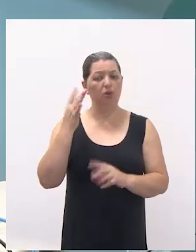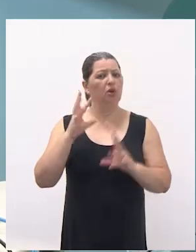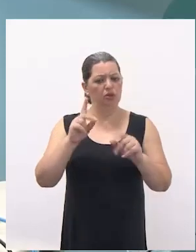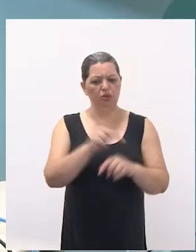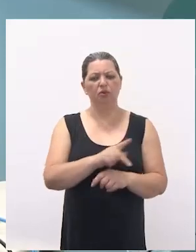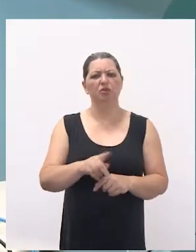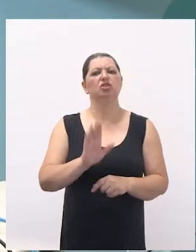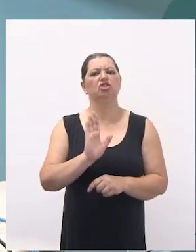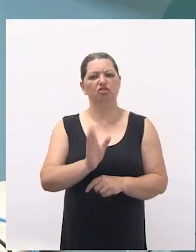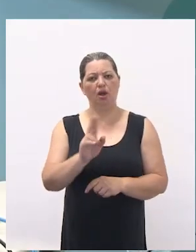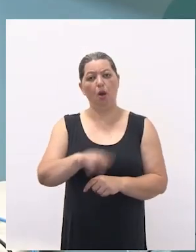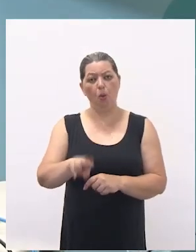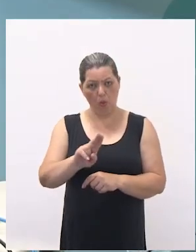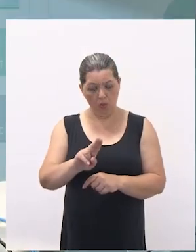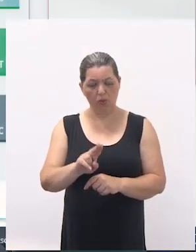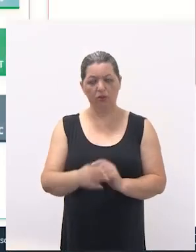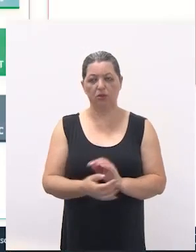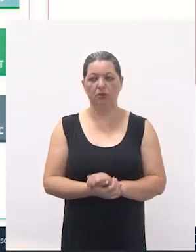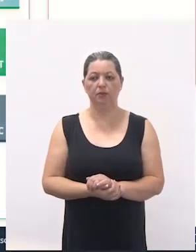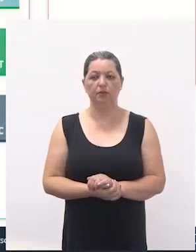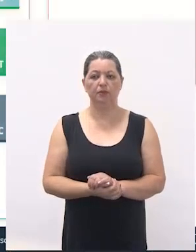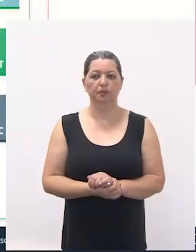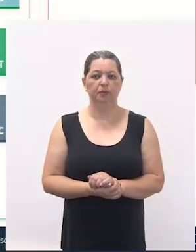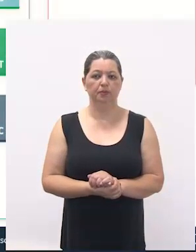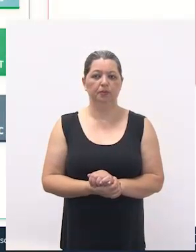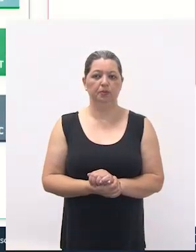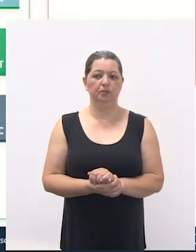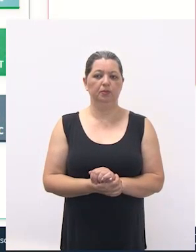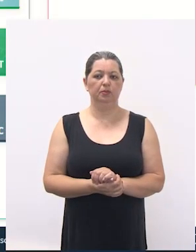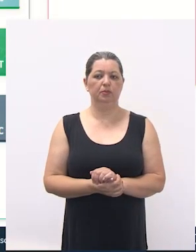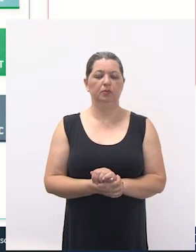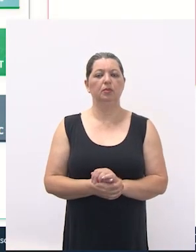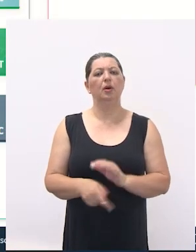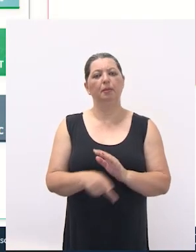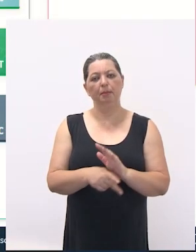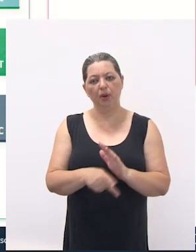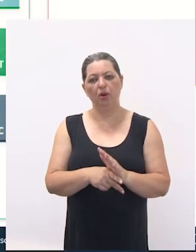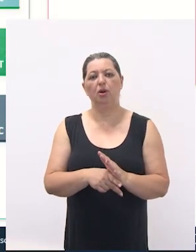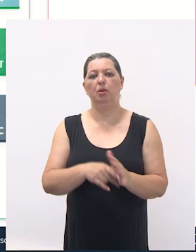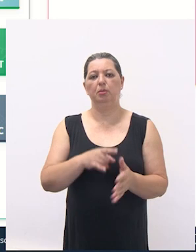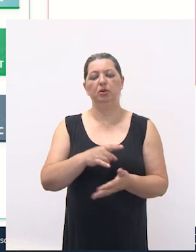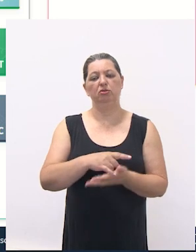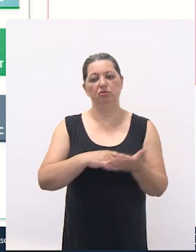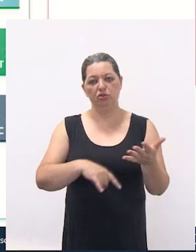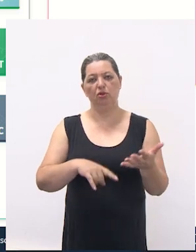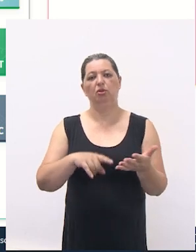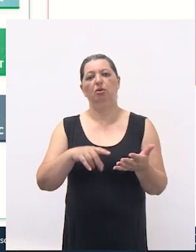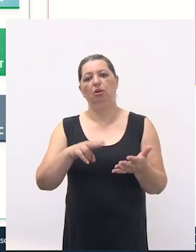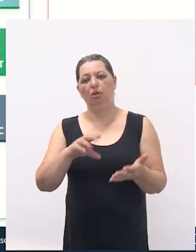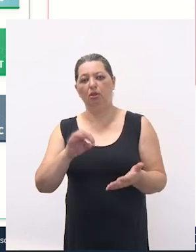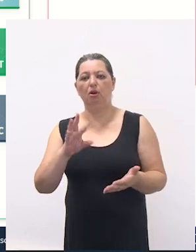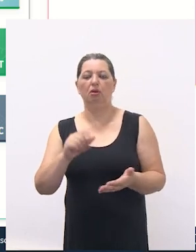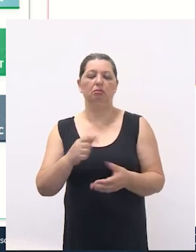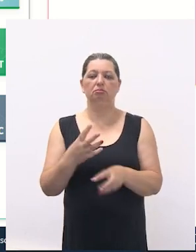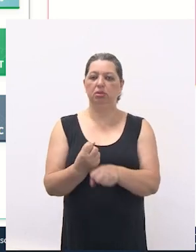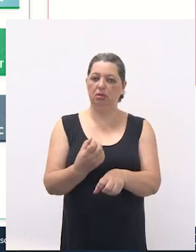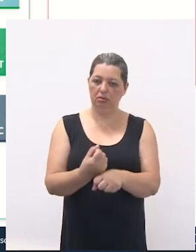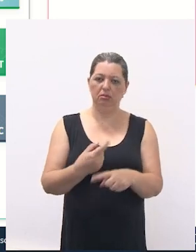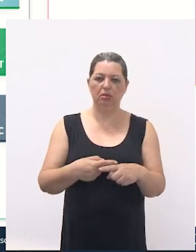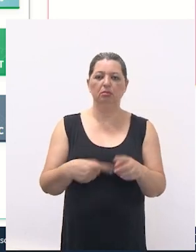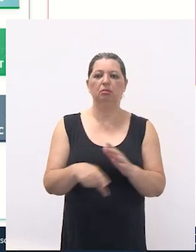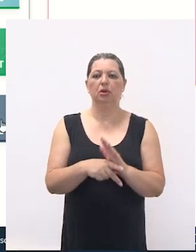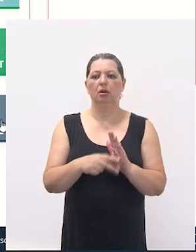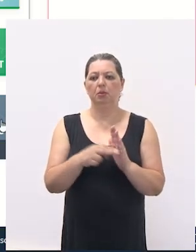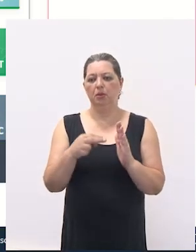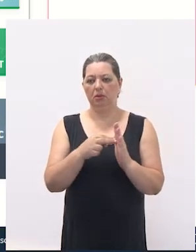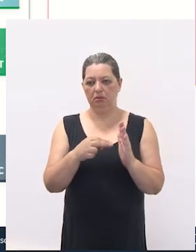utilizam a sede, já entra para fazer lançamento de nota, para registrar frequência, para registrar conteúdo. Então, essa